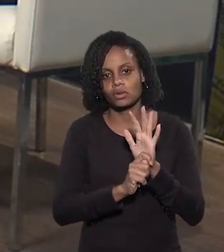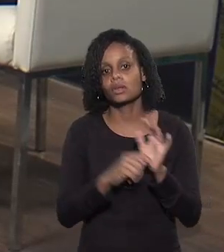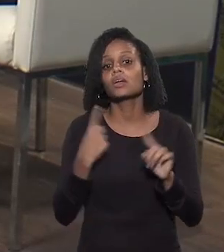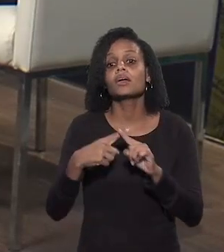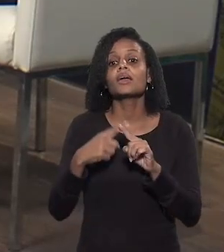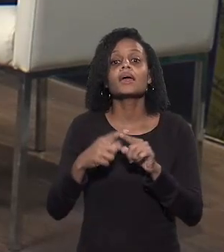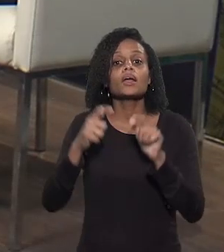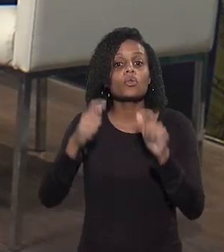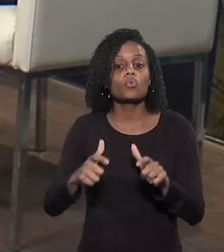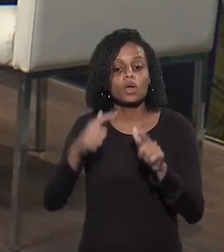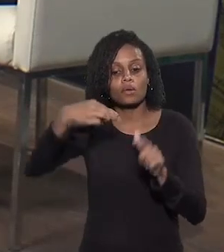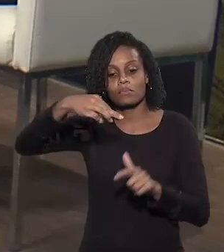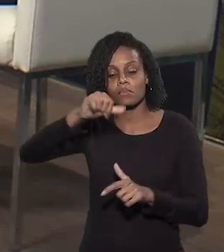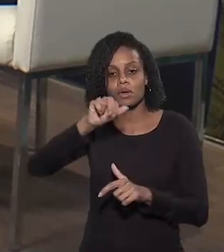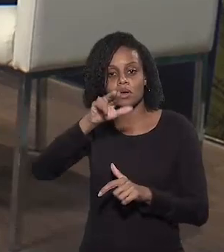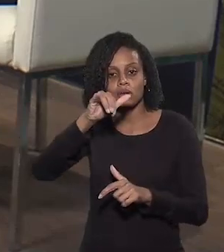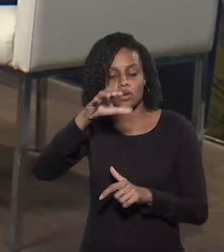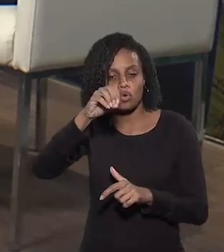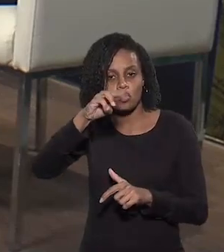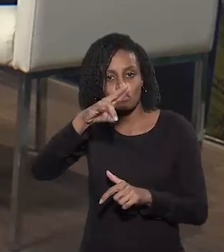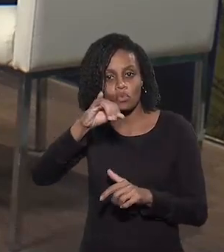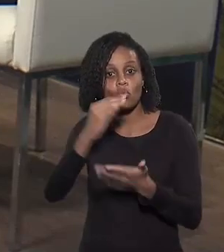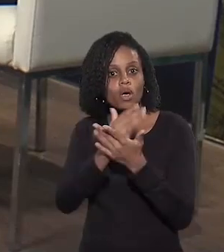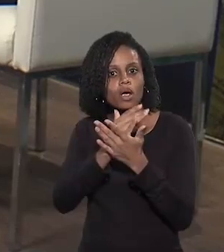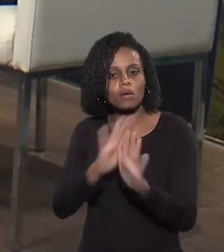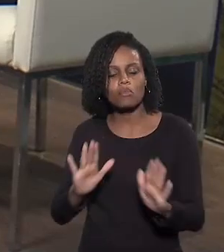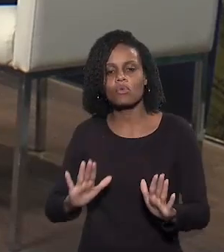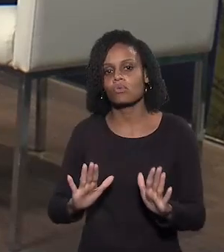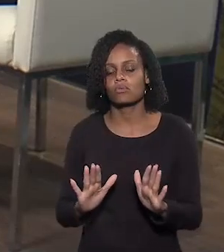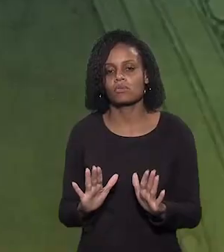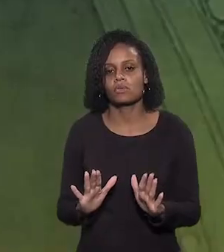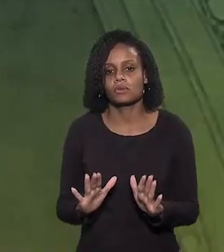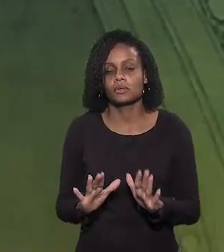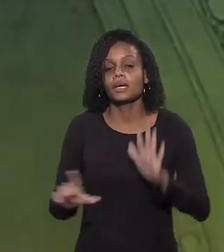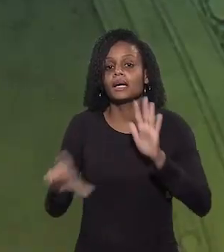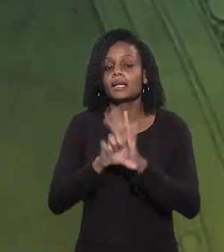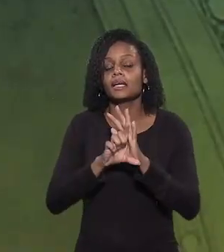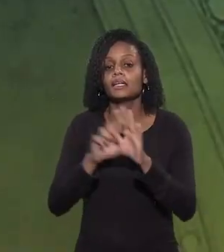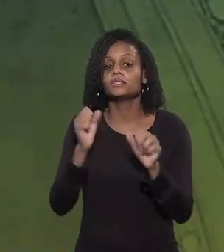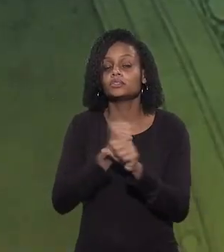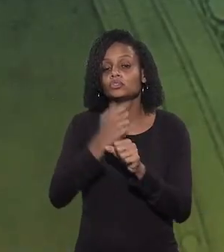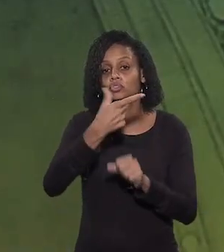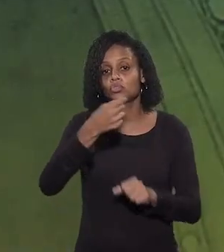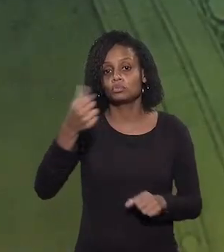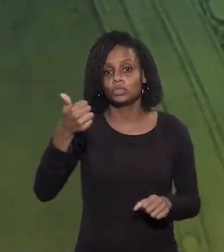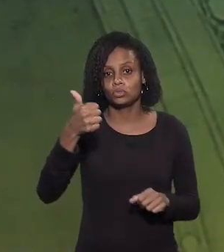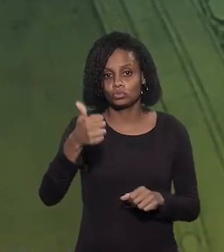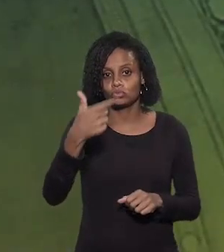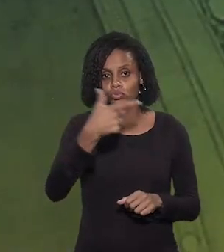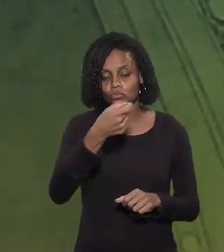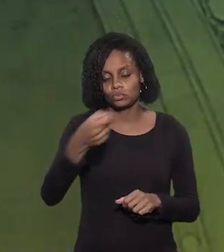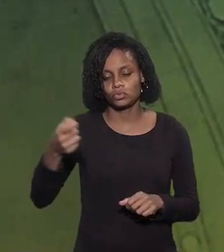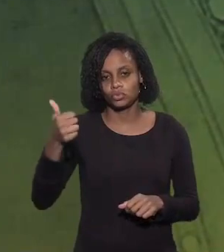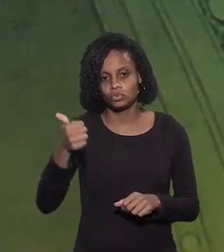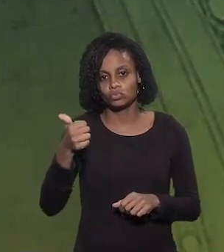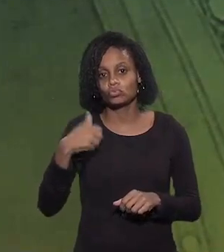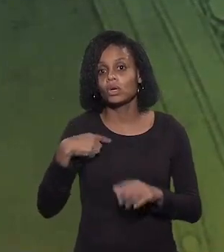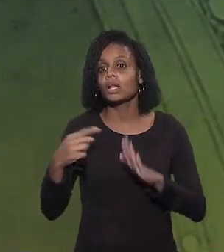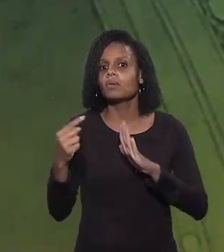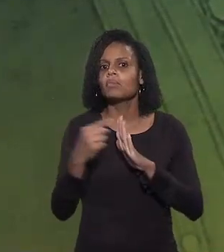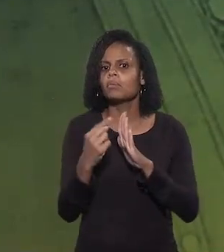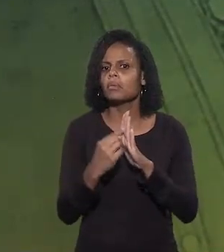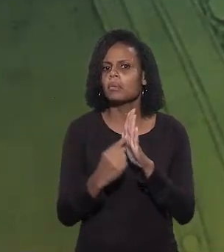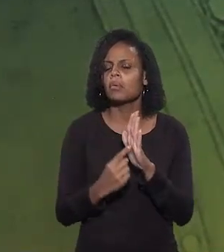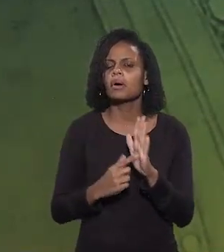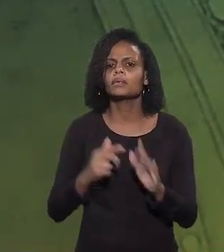eles foram extintos, né? Isso e a lei de reforma psiquiátrica, que é de 2001, ela traz uma série